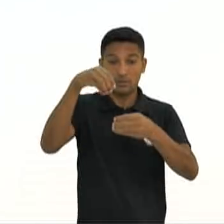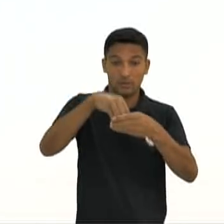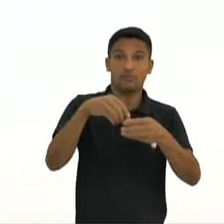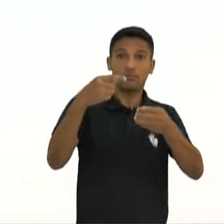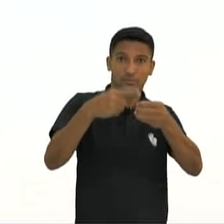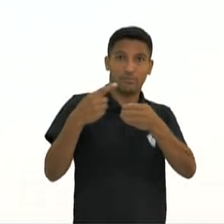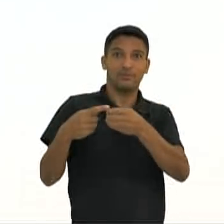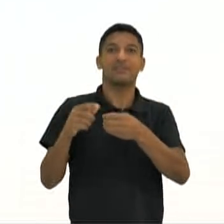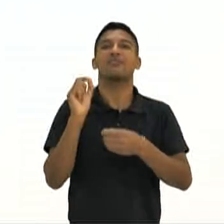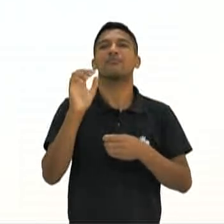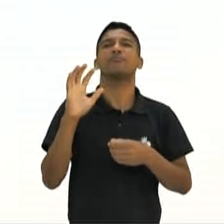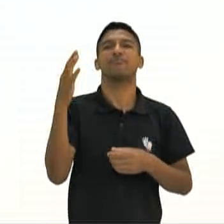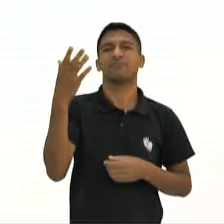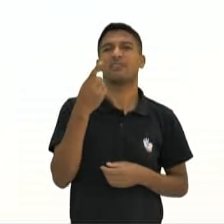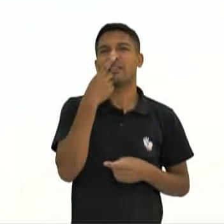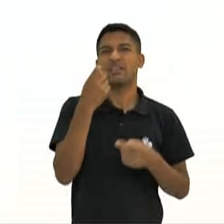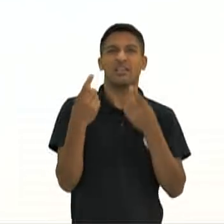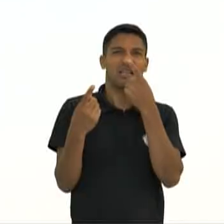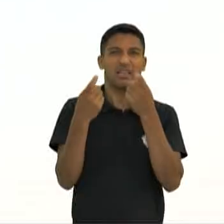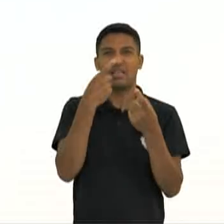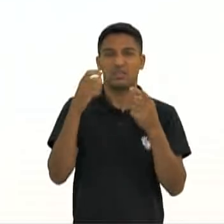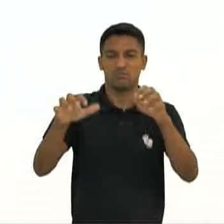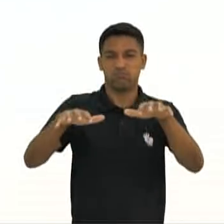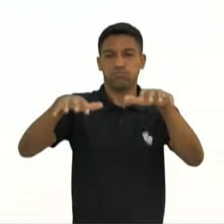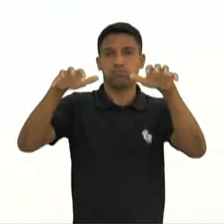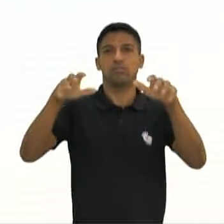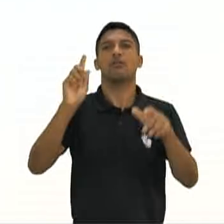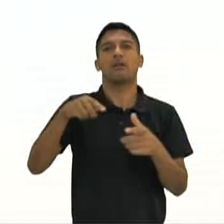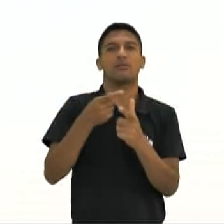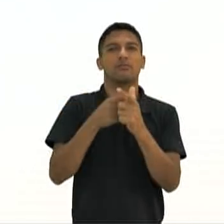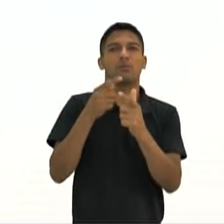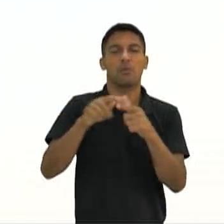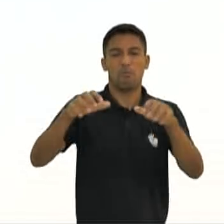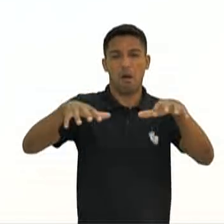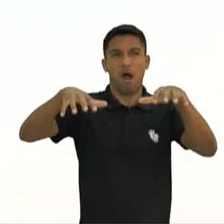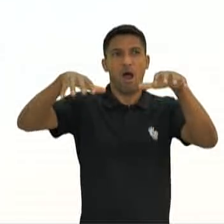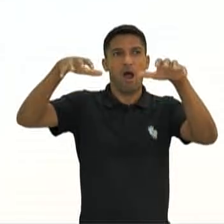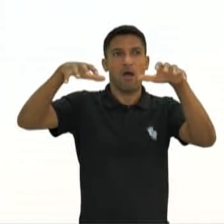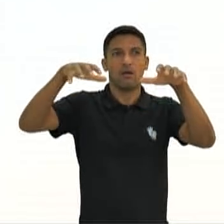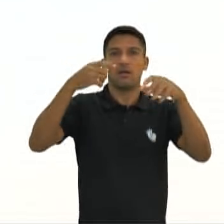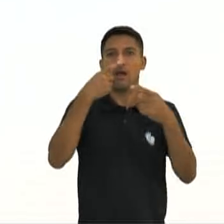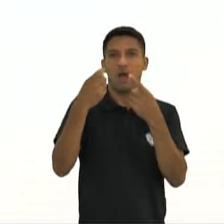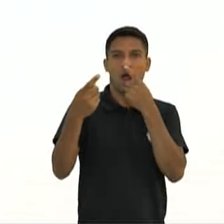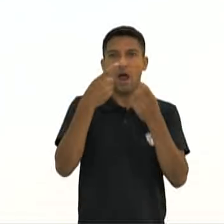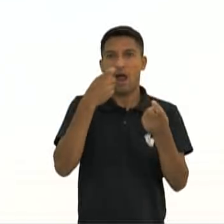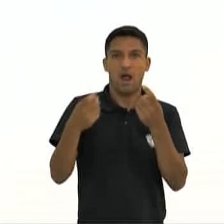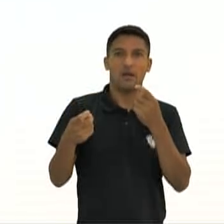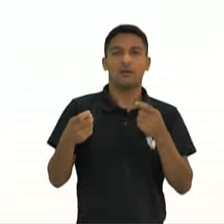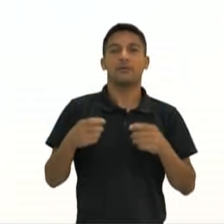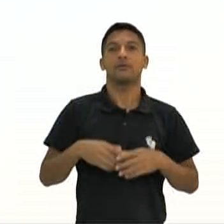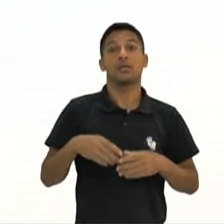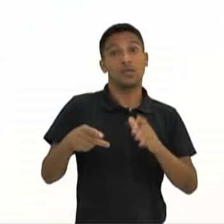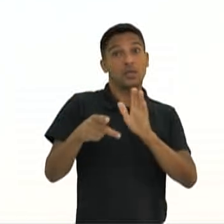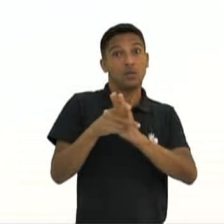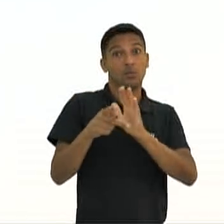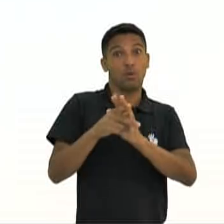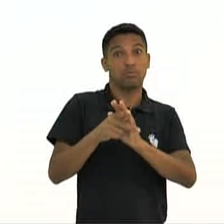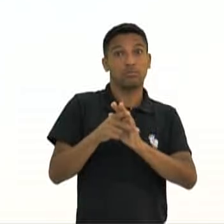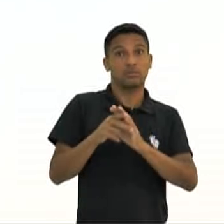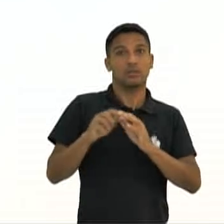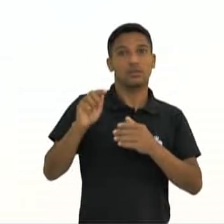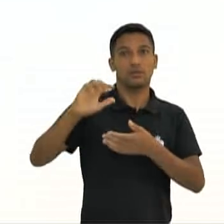lixo, novamente, é uma grande problemática. Já falamos da problemática na parte da América